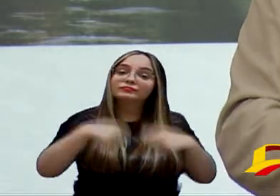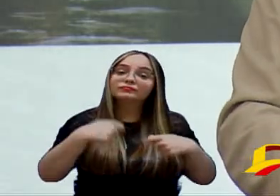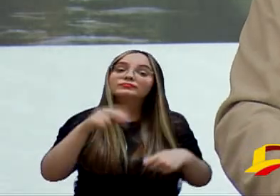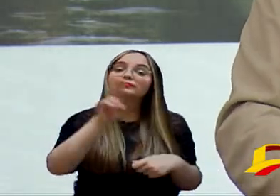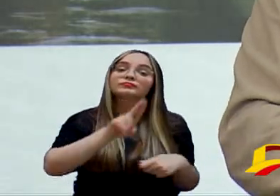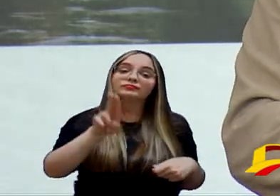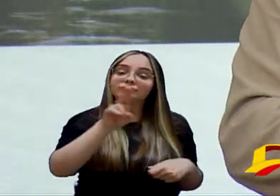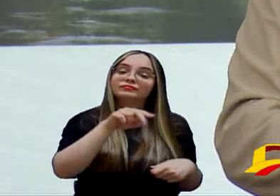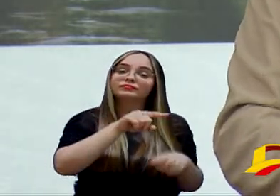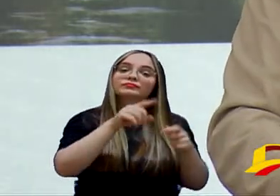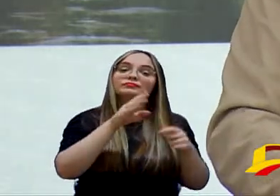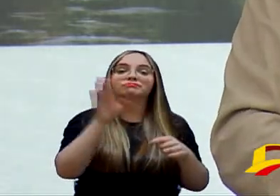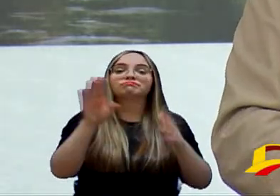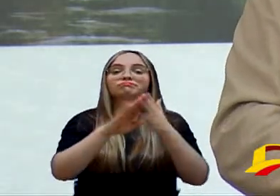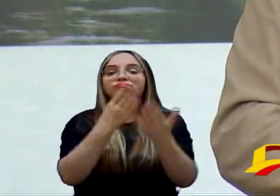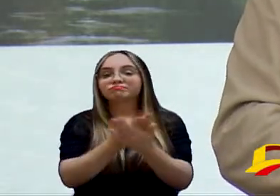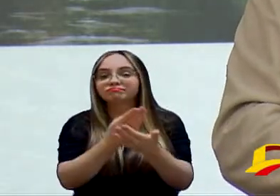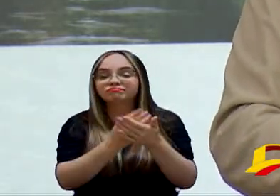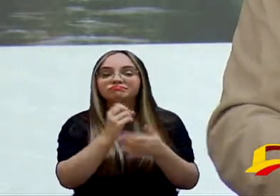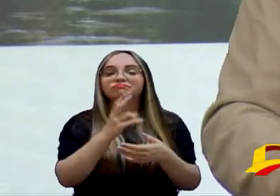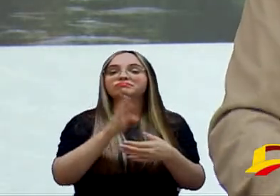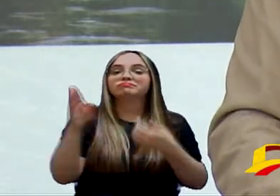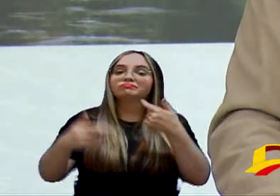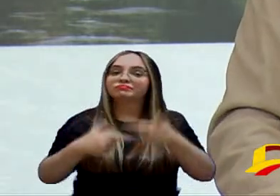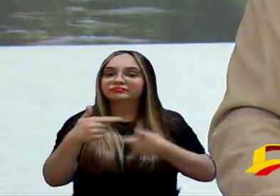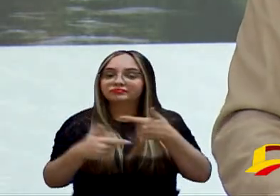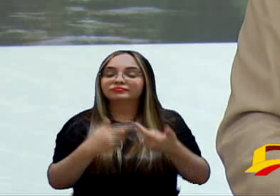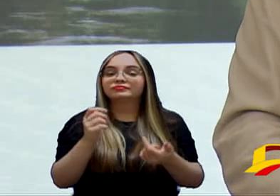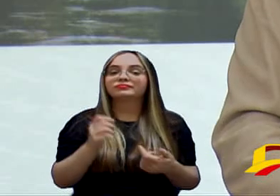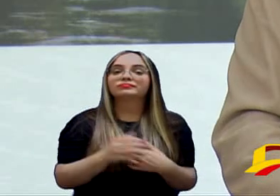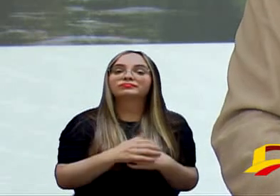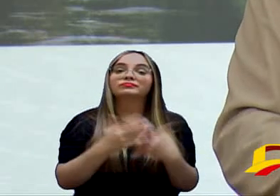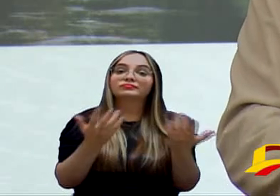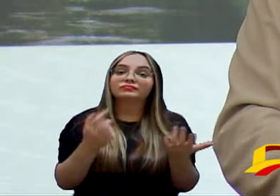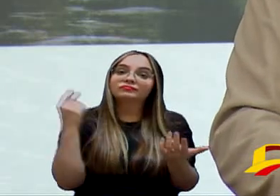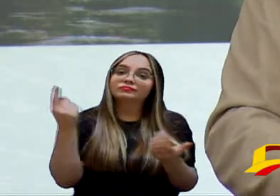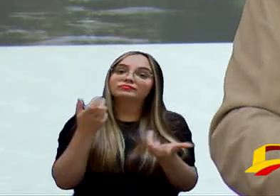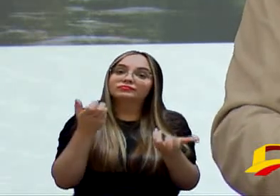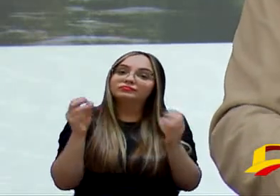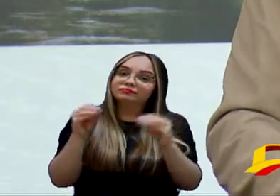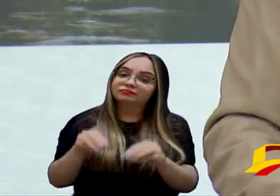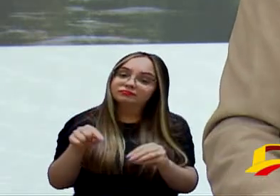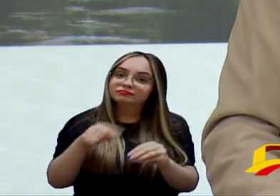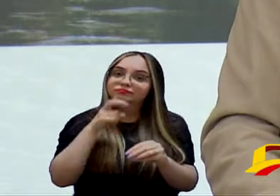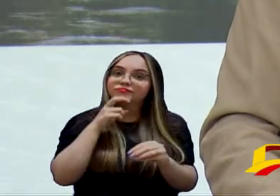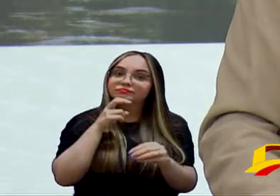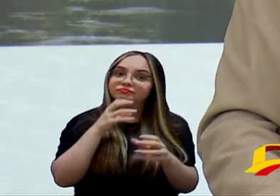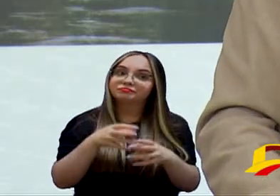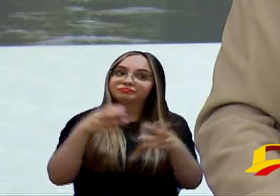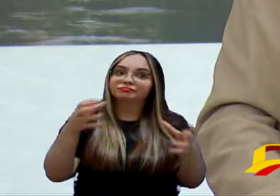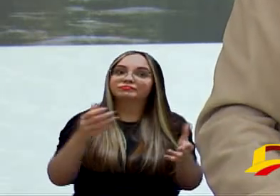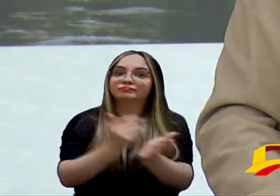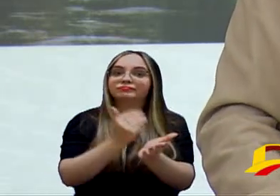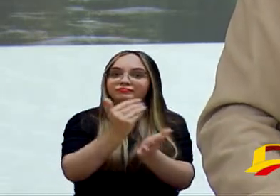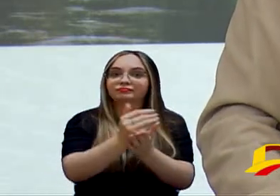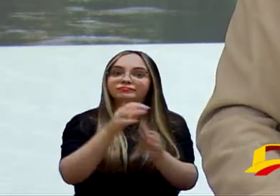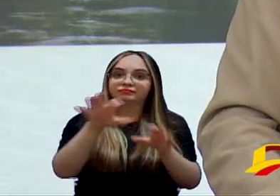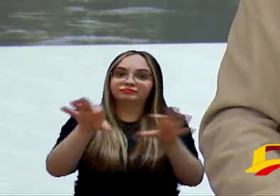é aquela pessoa que vai pra escola ou que vai trabalhar então A ideia é implantar em Sorocaba aumentar essas